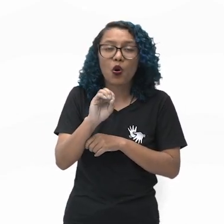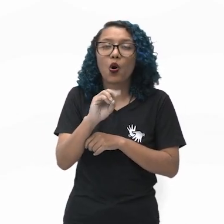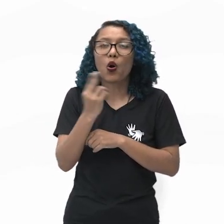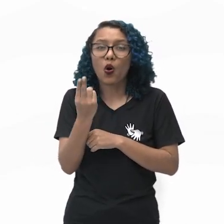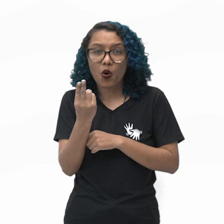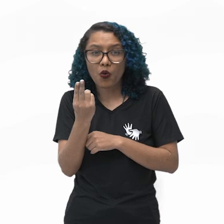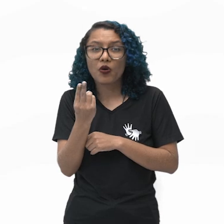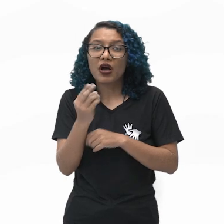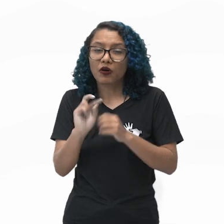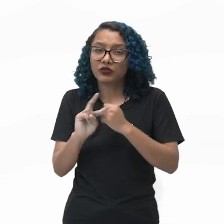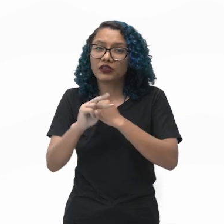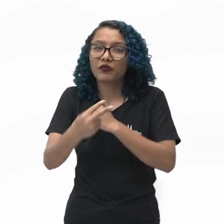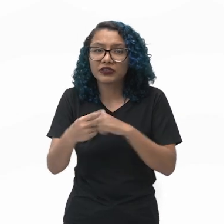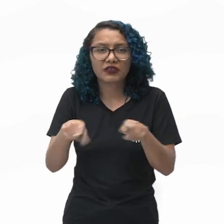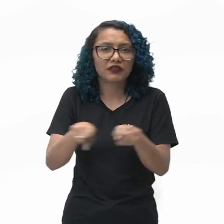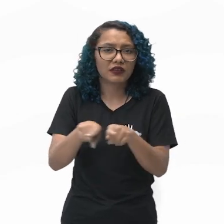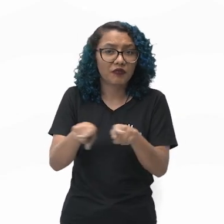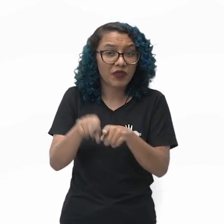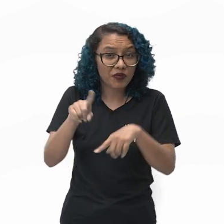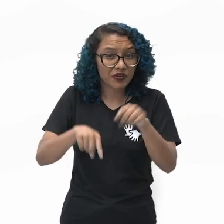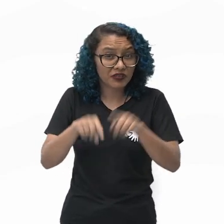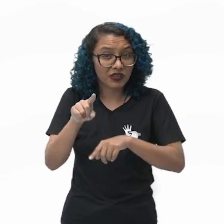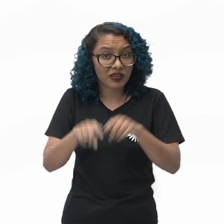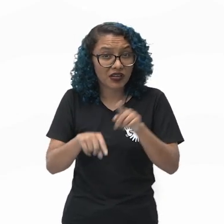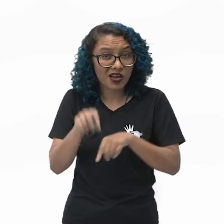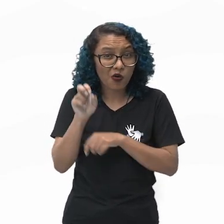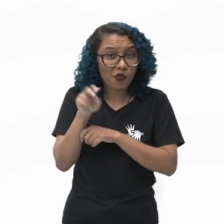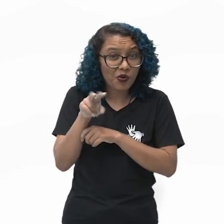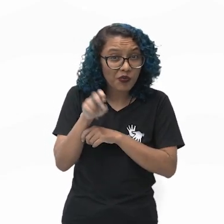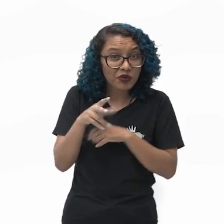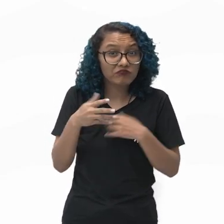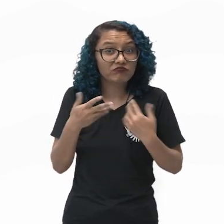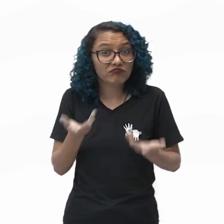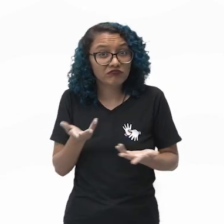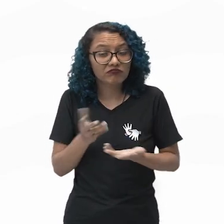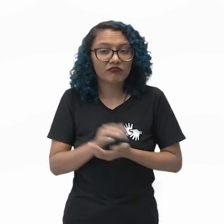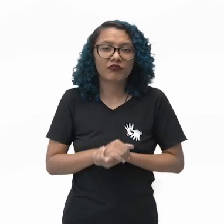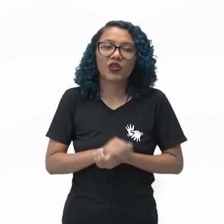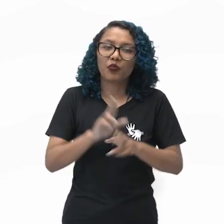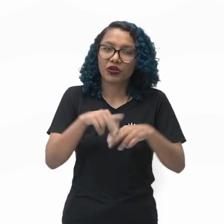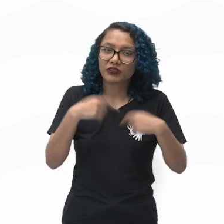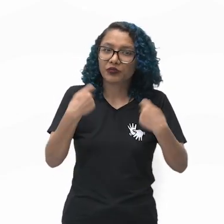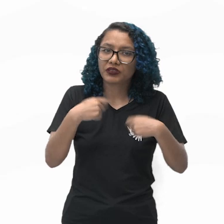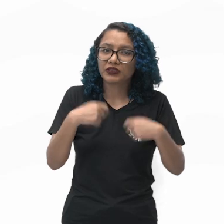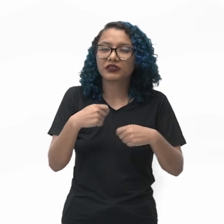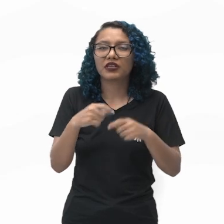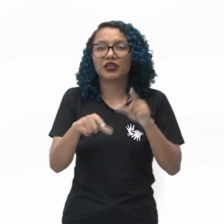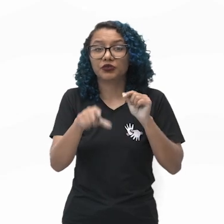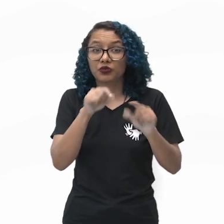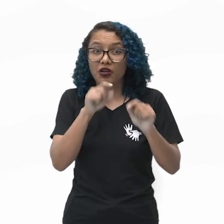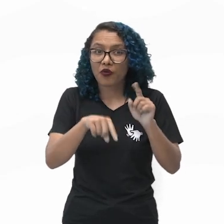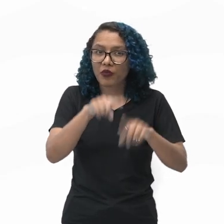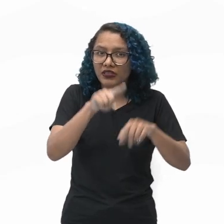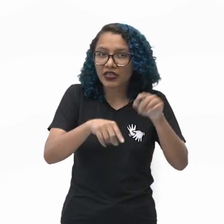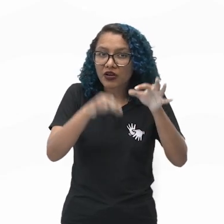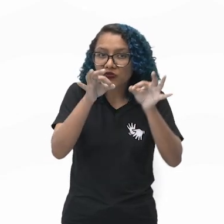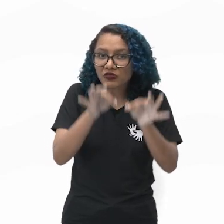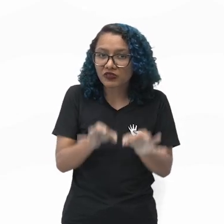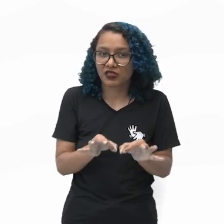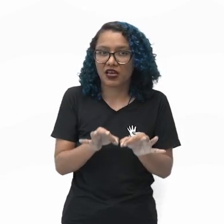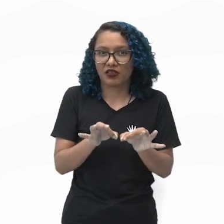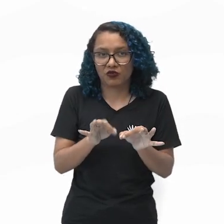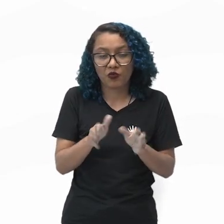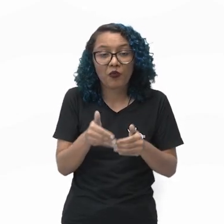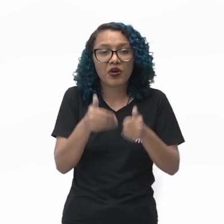ser um produto tóxico? Então, pensando dessa forma, nós vamos escolher os reagentes melhores. A segunda